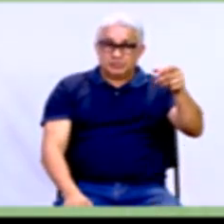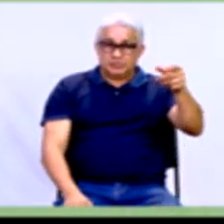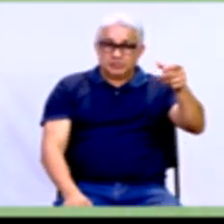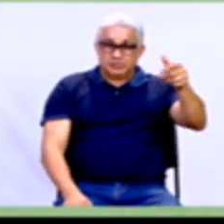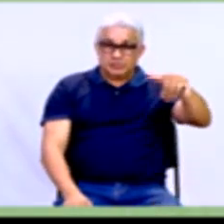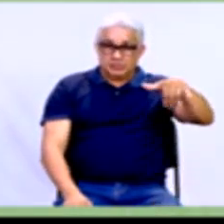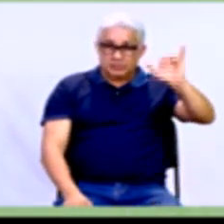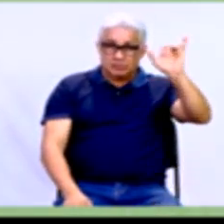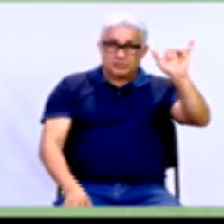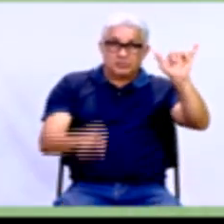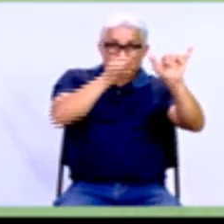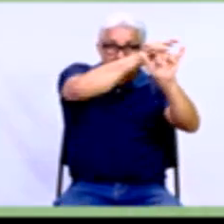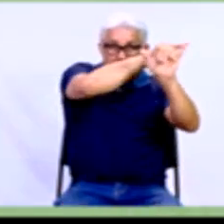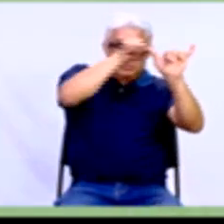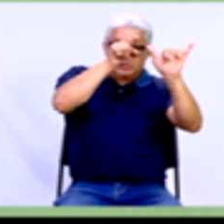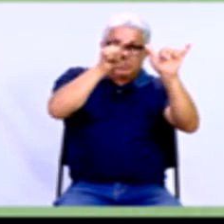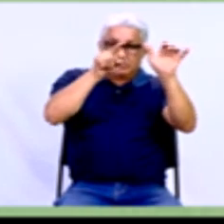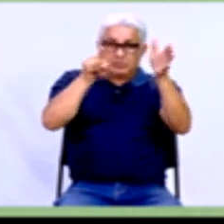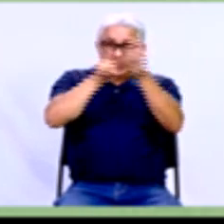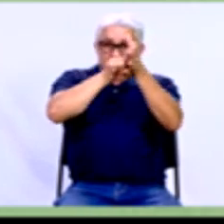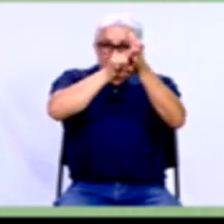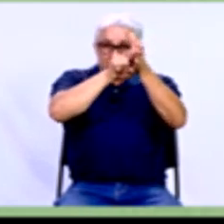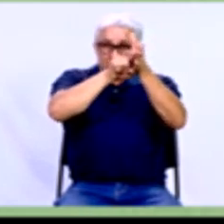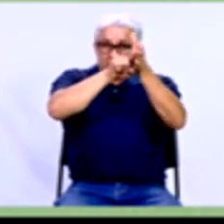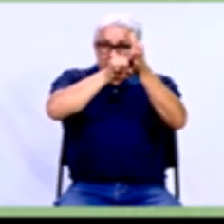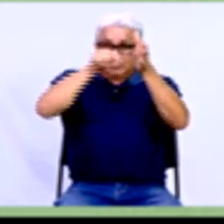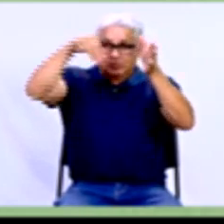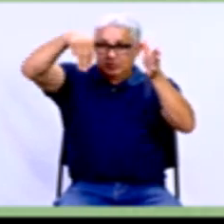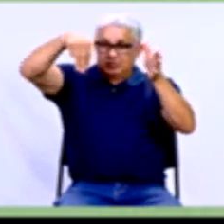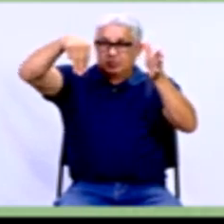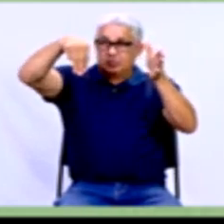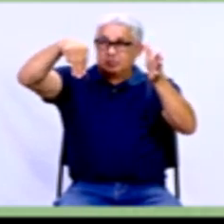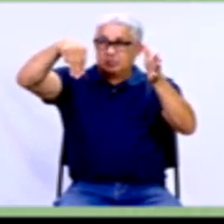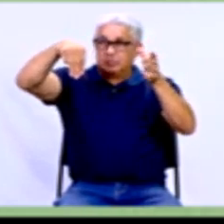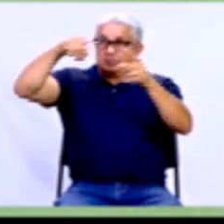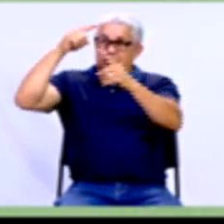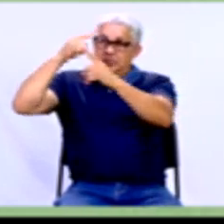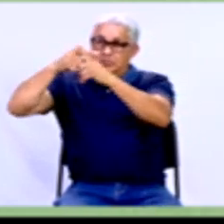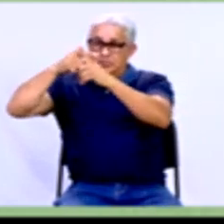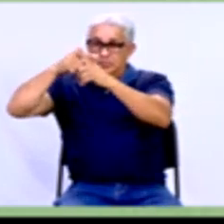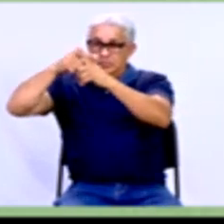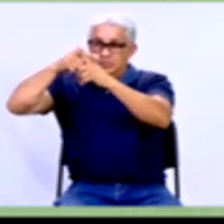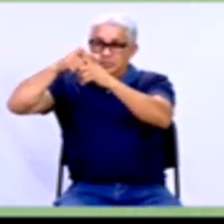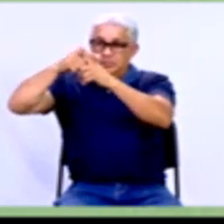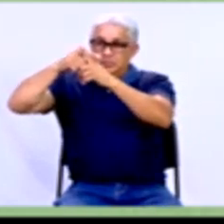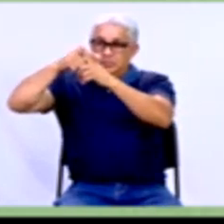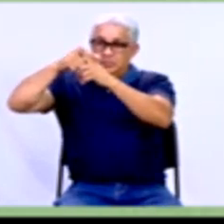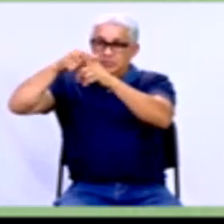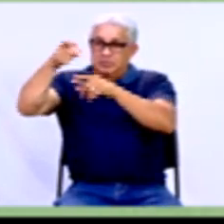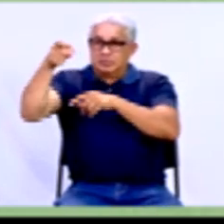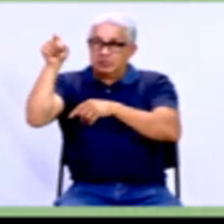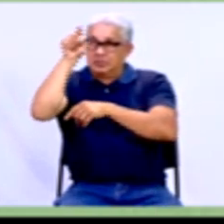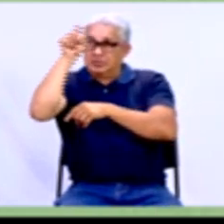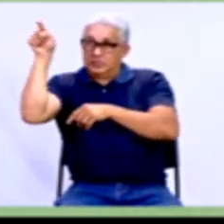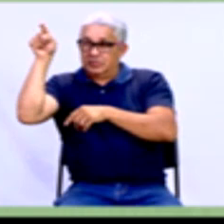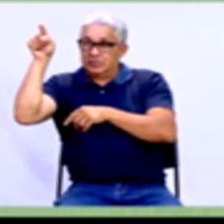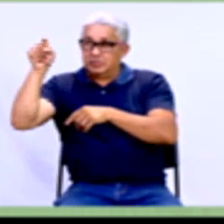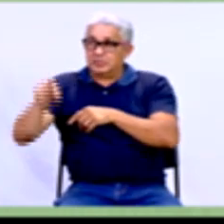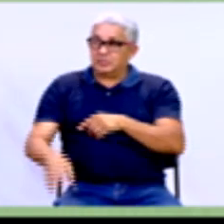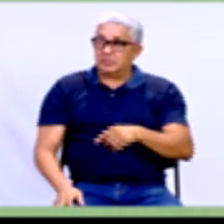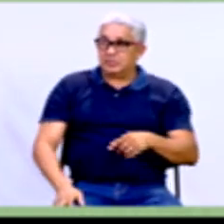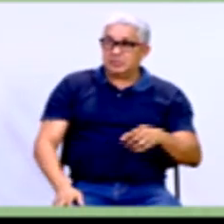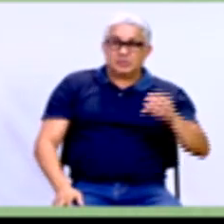Y menos M vezes a média de X. Qual que é a média de Y?